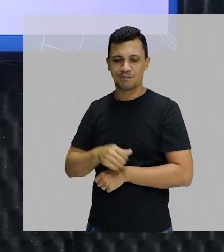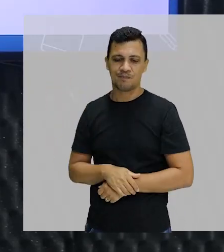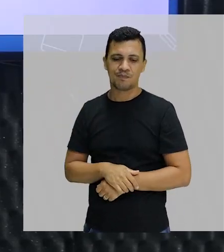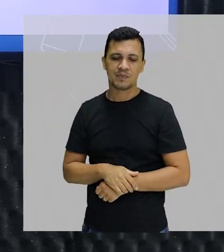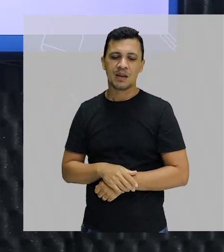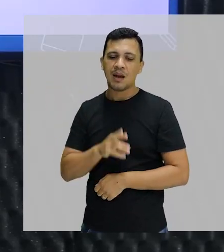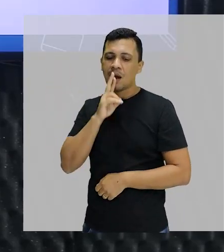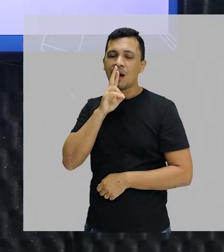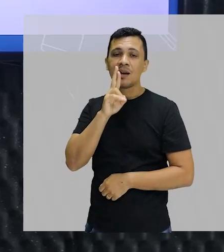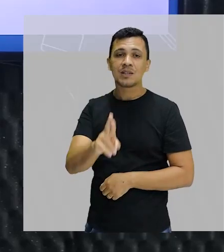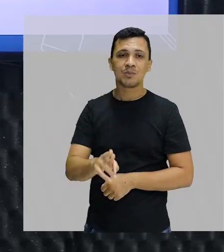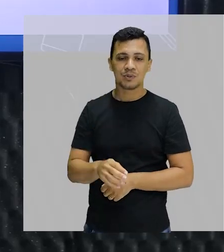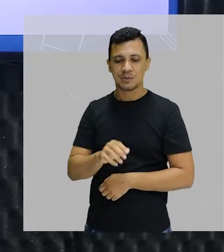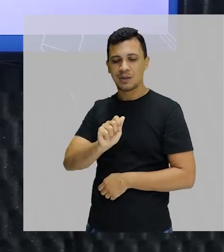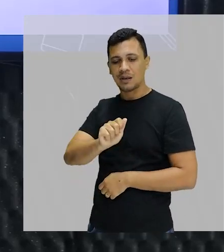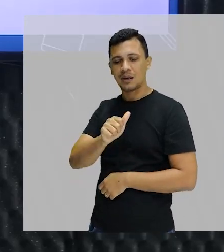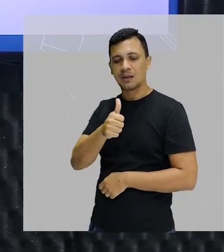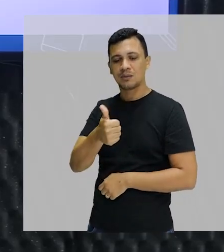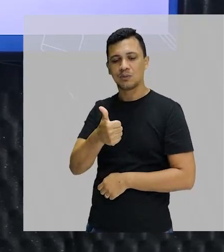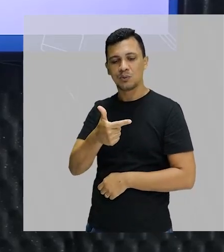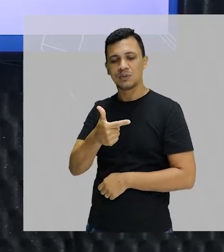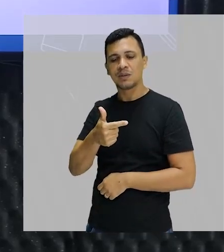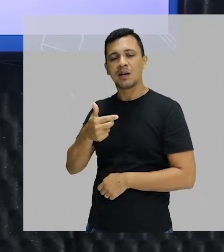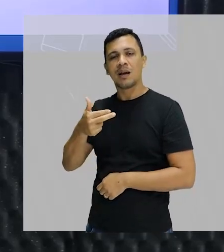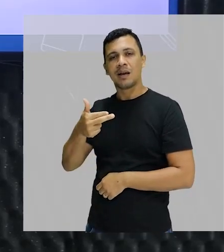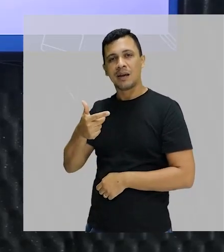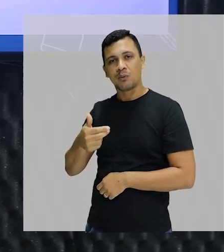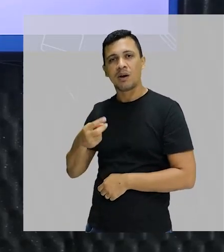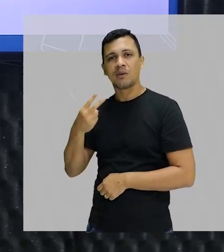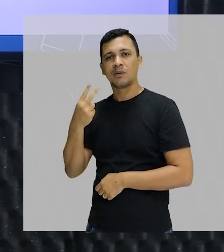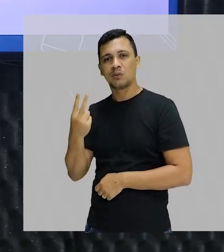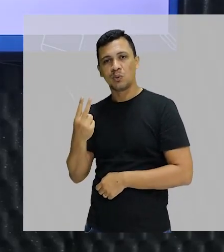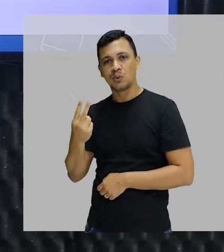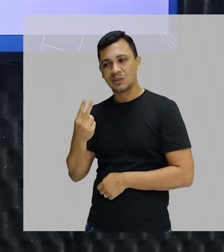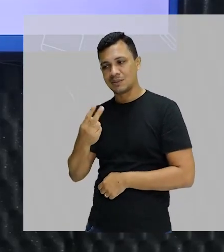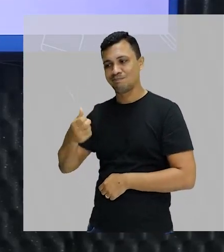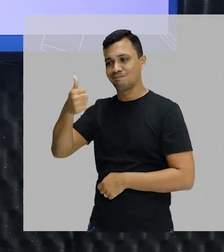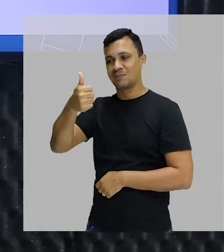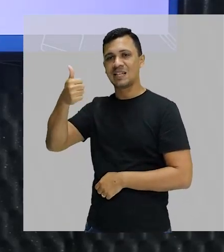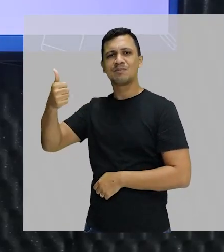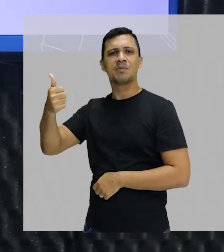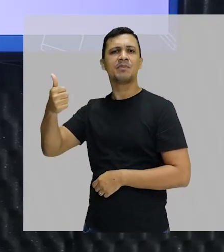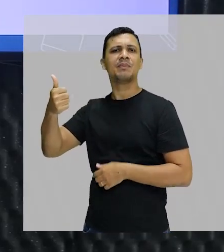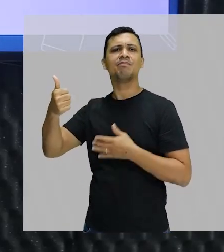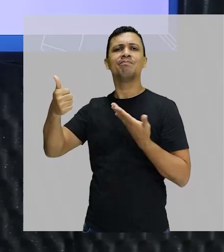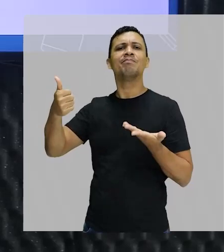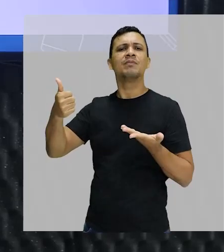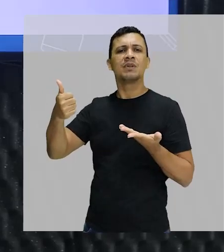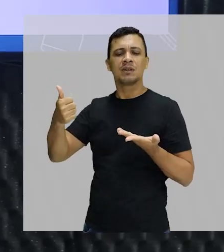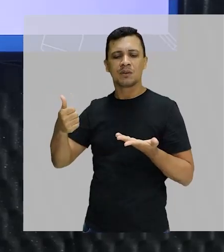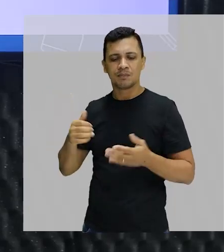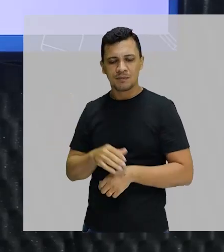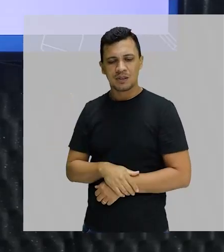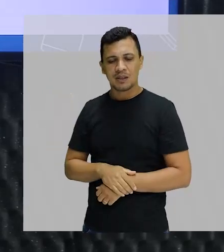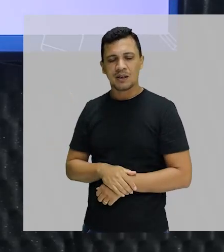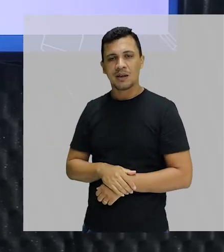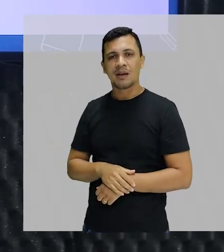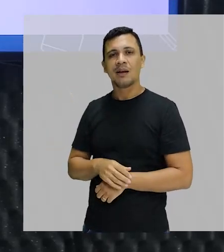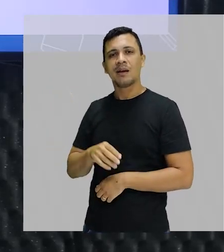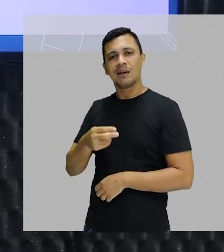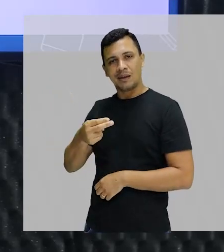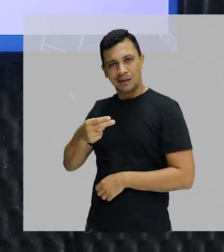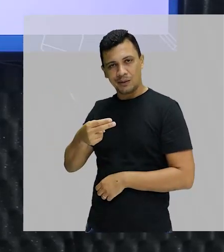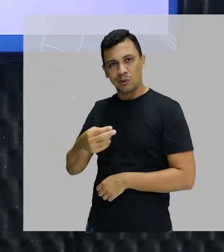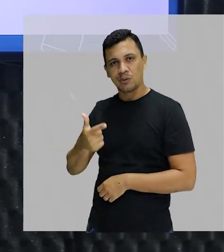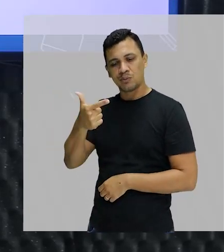a nossa resposta, né, como 2 elevado à 11ª. E quem é 2 elevado à 11ª potência? No caso,